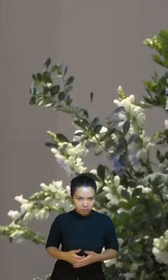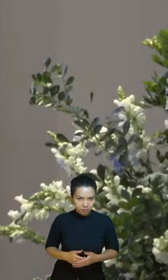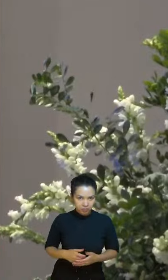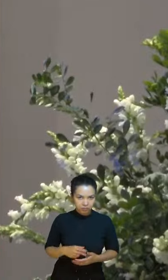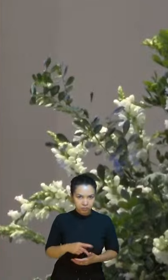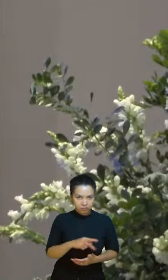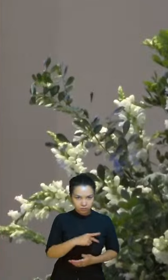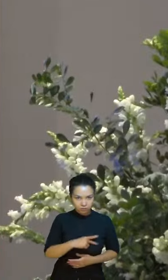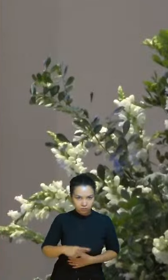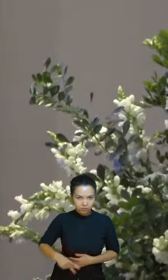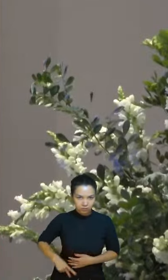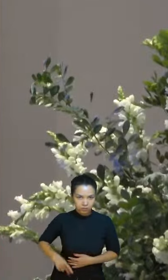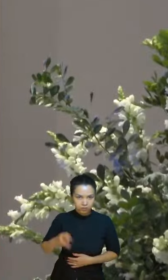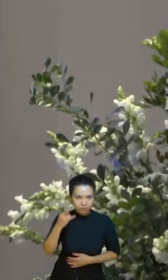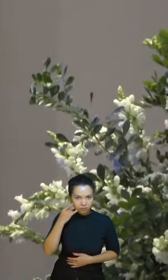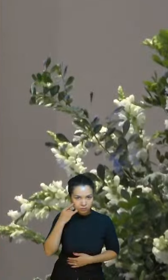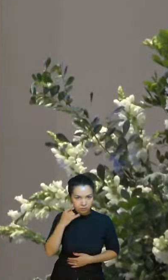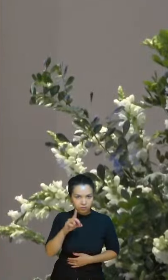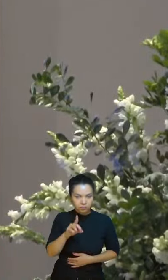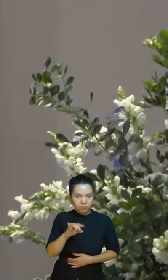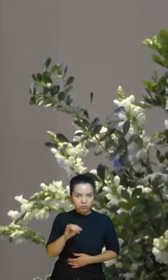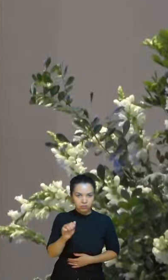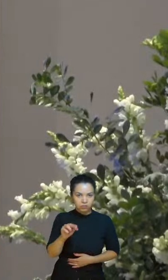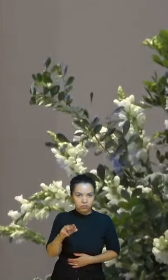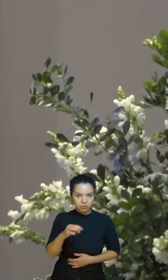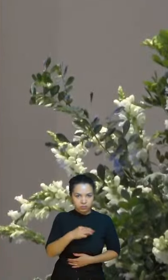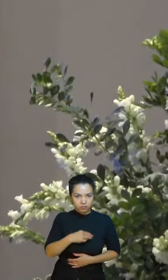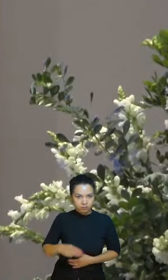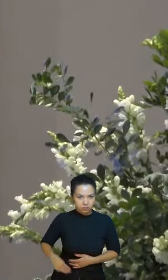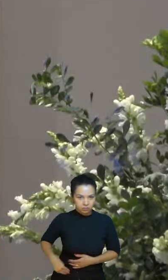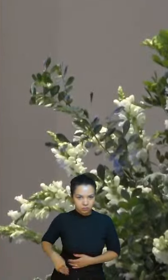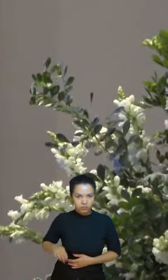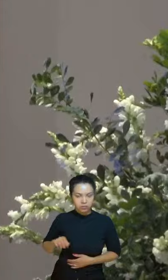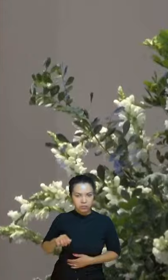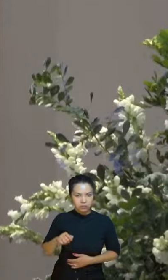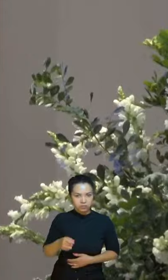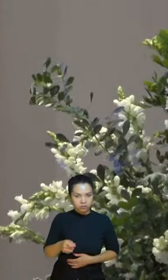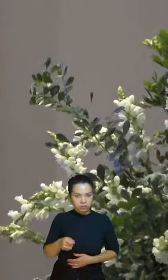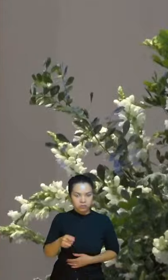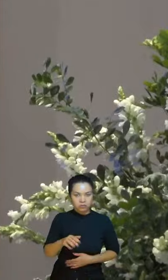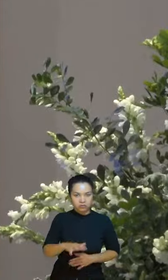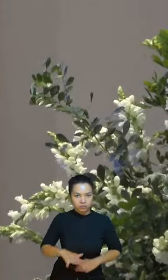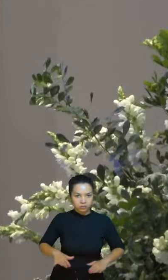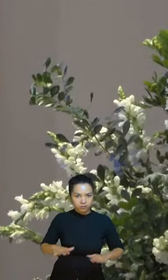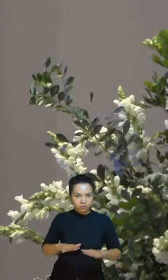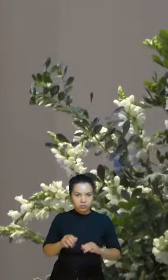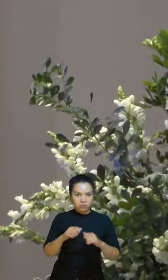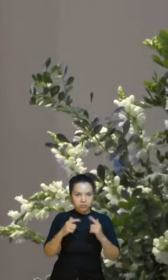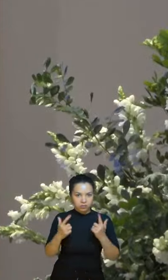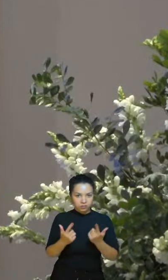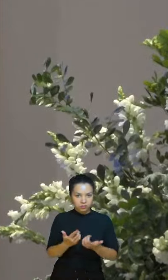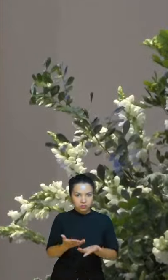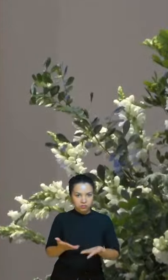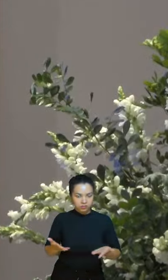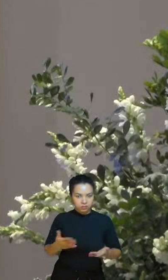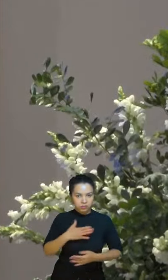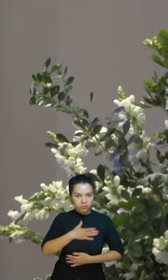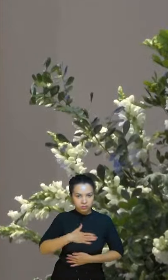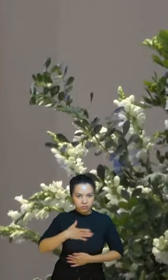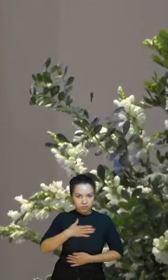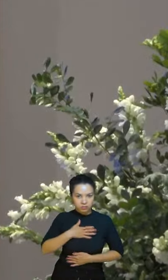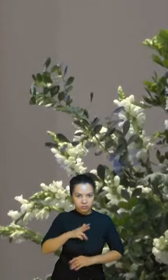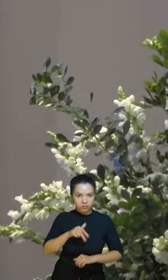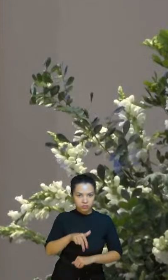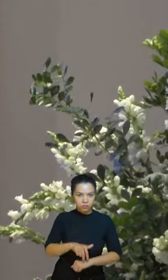Nadal senhor Ministro Dias toffes procuradora geral da Assembleia senhoras e senhores é uma alegria muito grande estar aqui